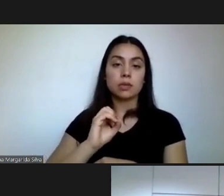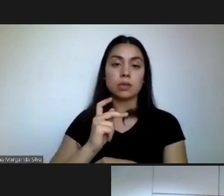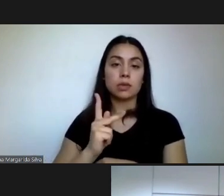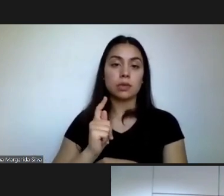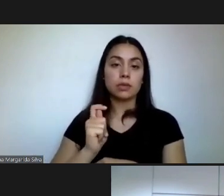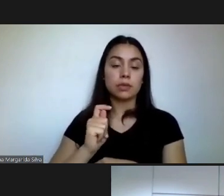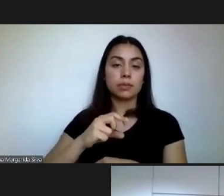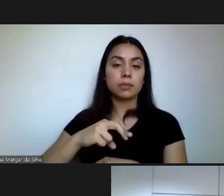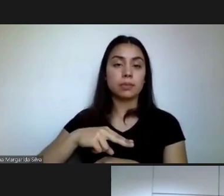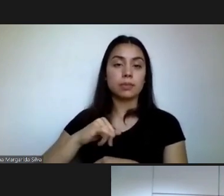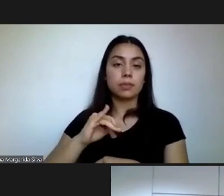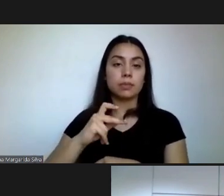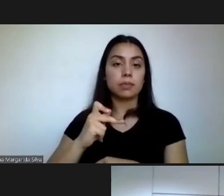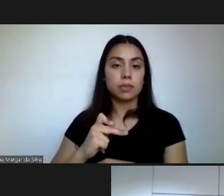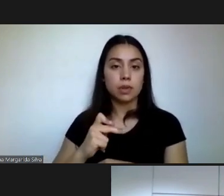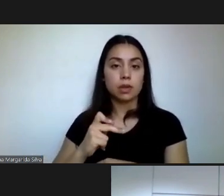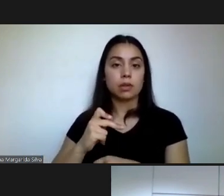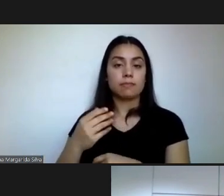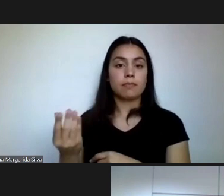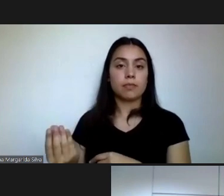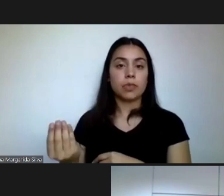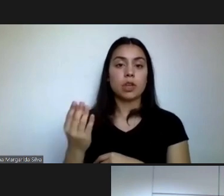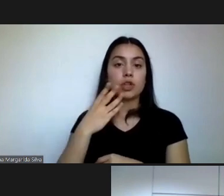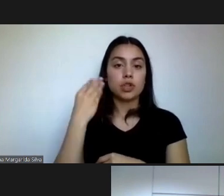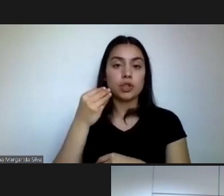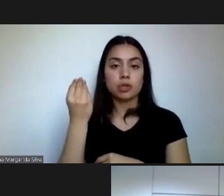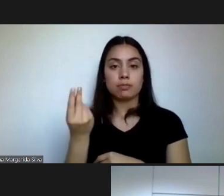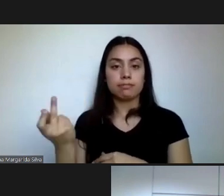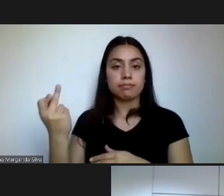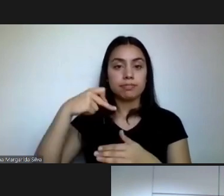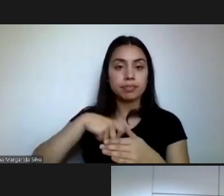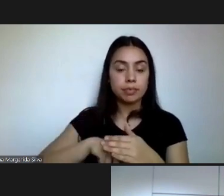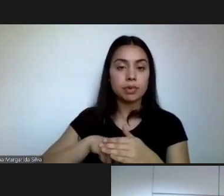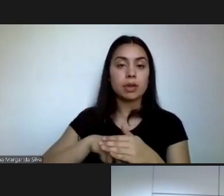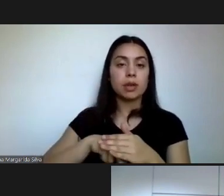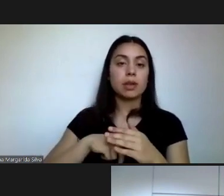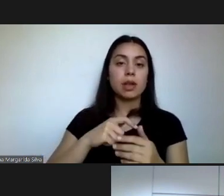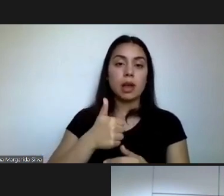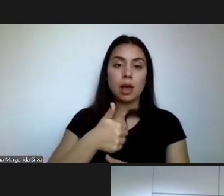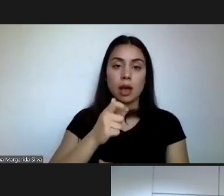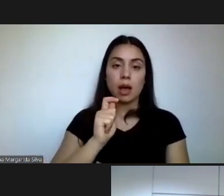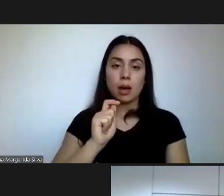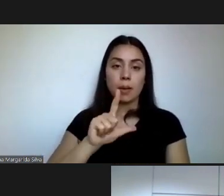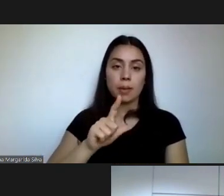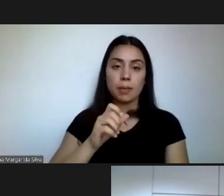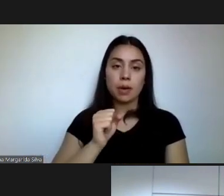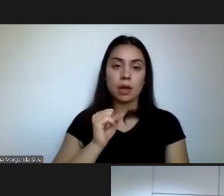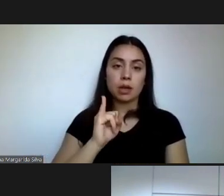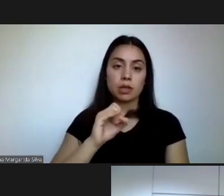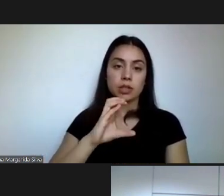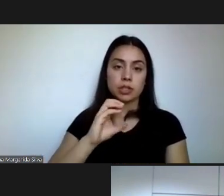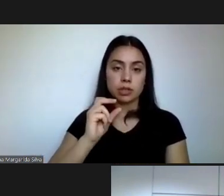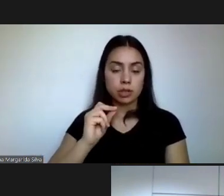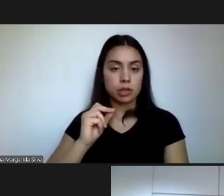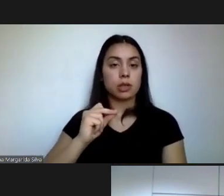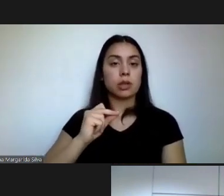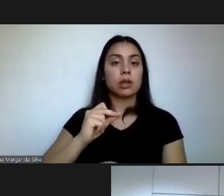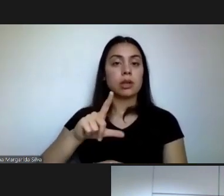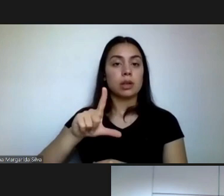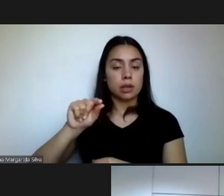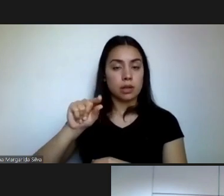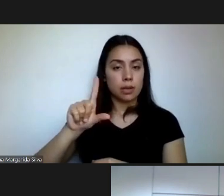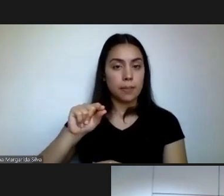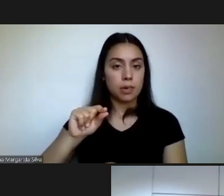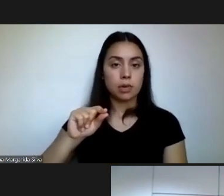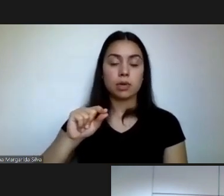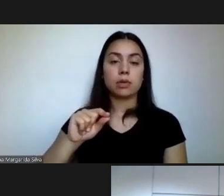do qual têm vindo jovens, depois temos também a Bélgica e a França, que também são parceiros, temos organizações parceiras que têm um papel um bocadinho diferente no projeto,